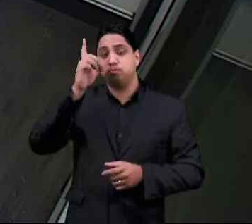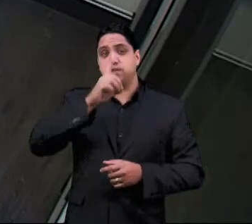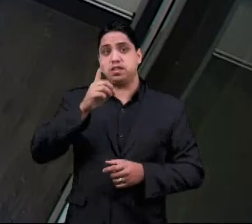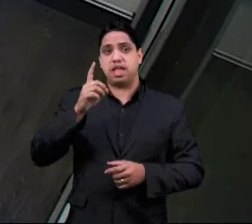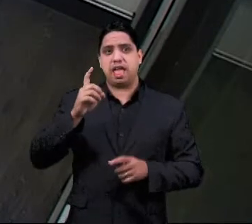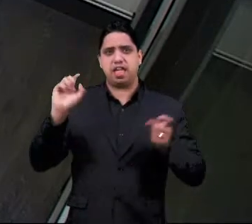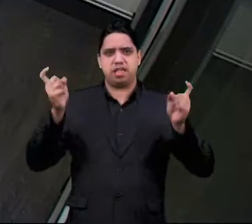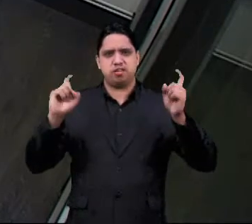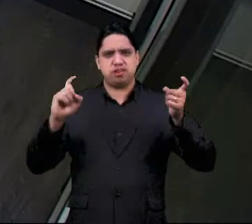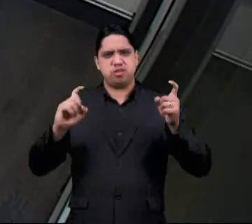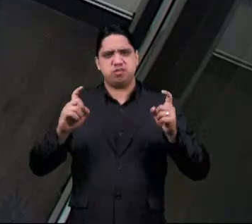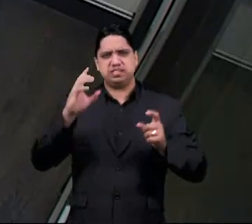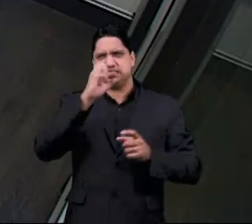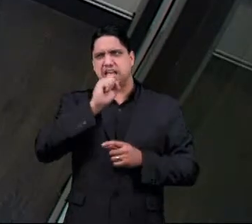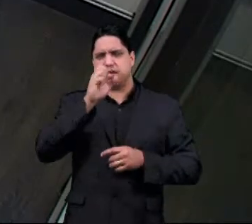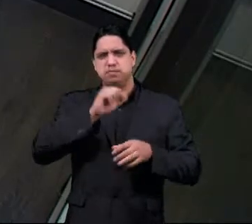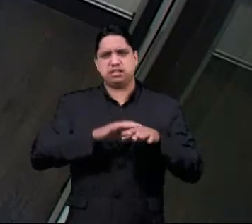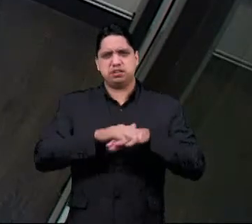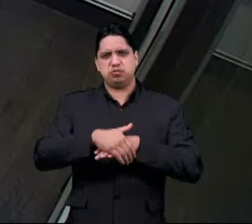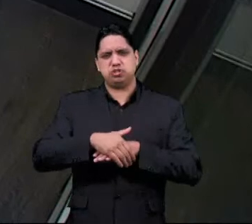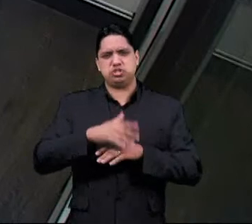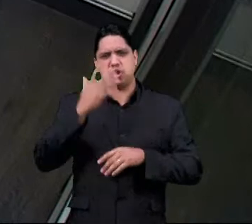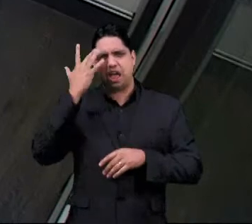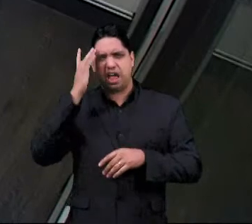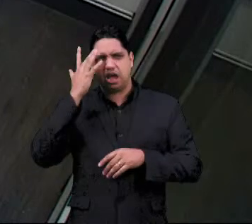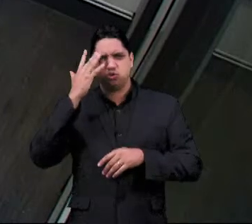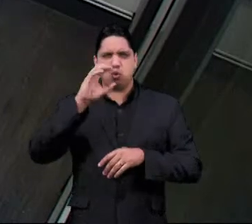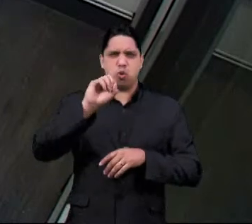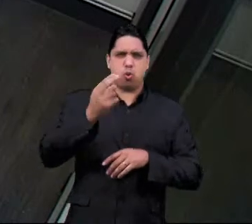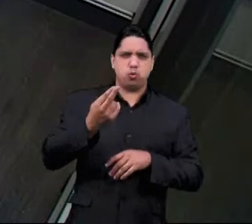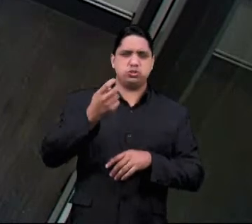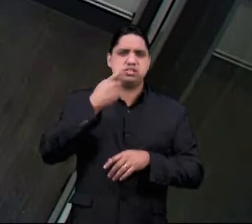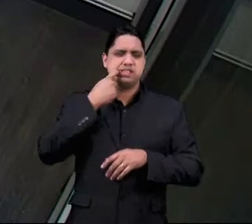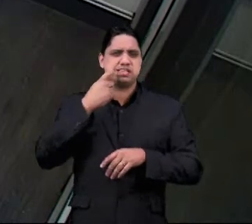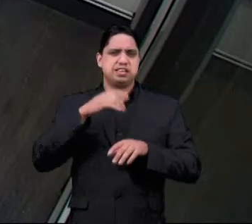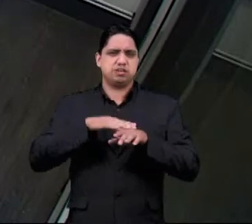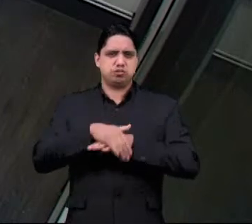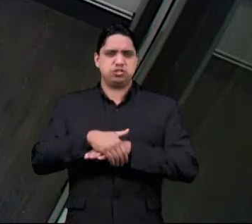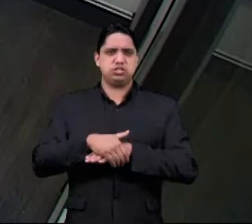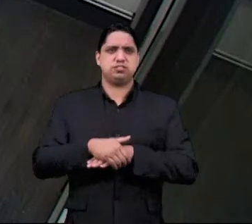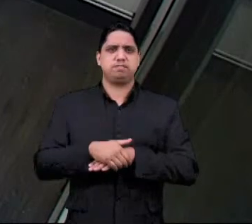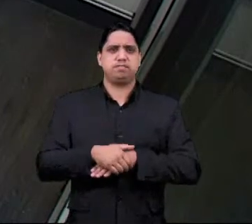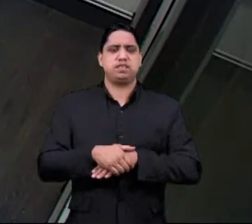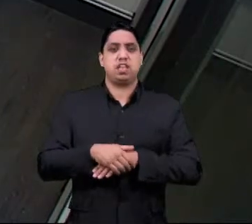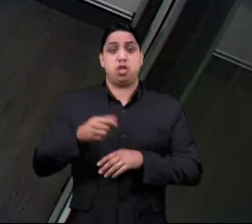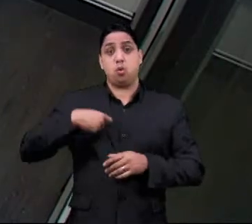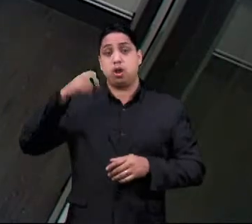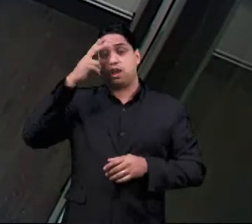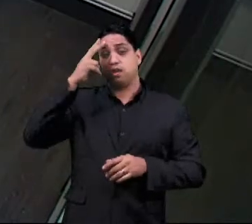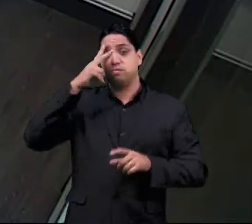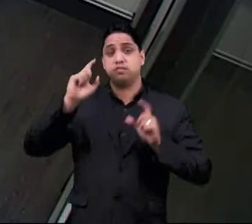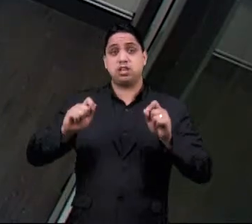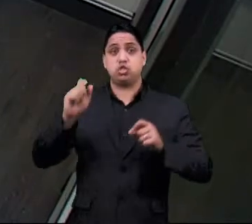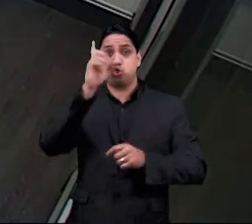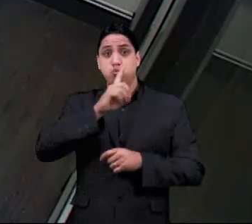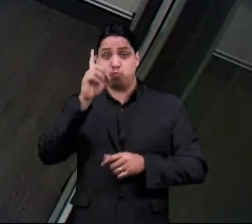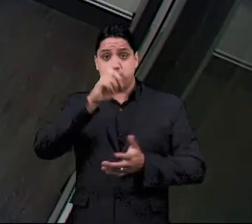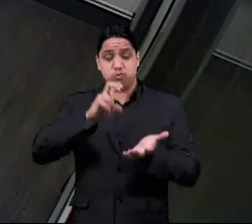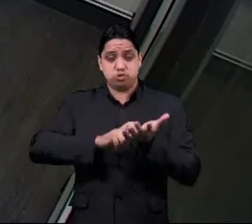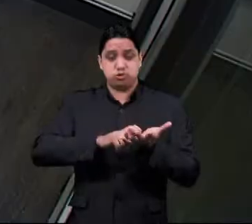reunião foi no sábado à noite, salvo engano, ou na sexta-feira à noite. Sexta-noite, isso mesmo. E eu me lembro que no domingo de